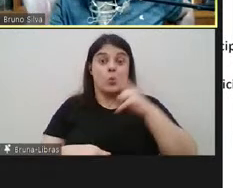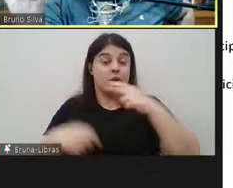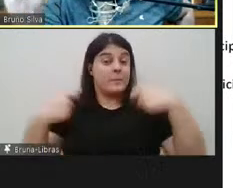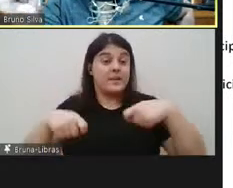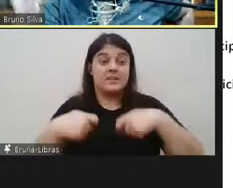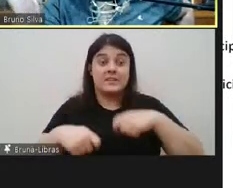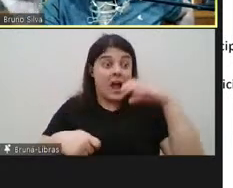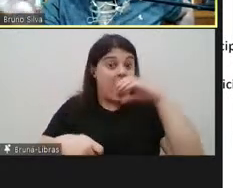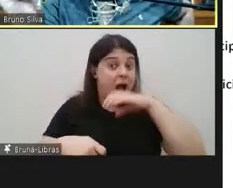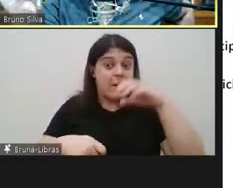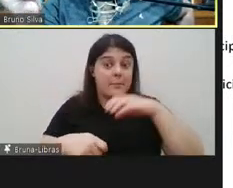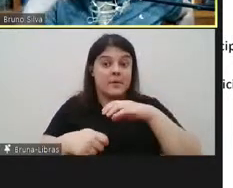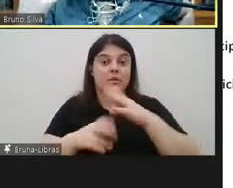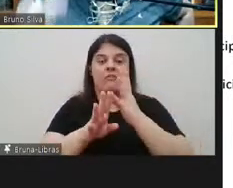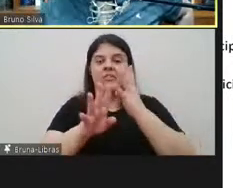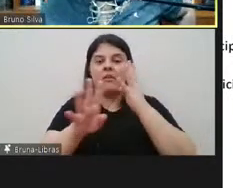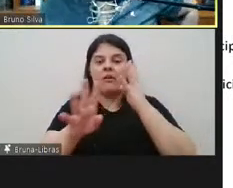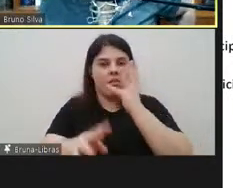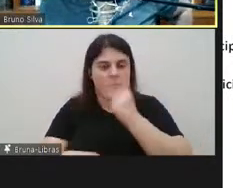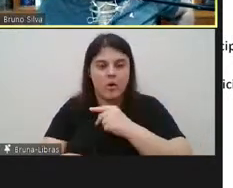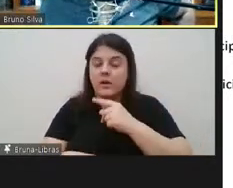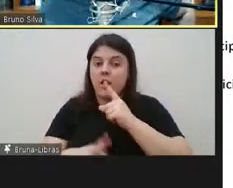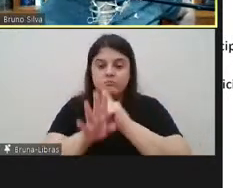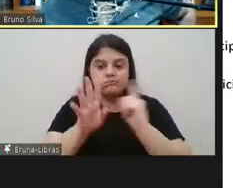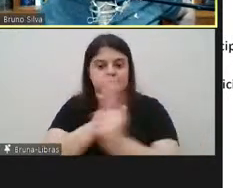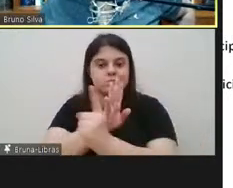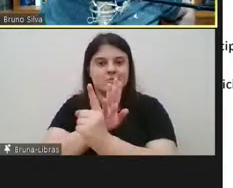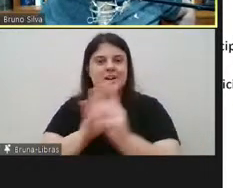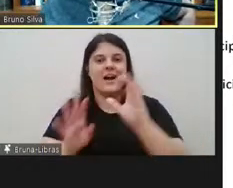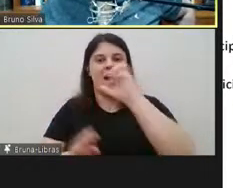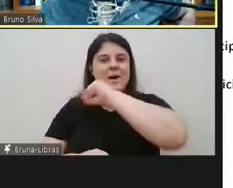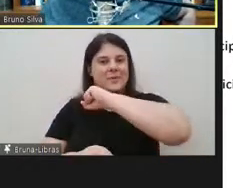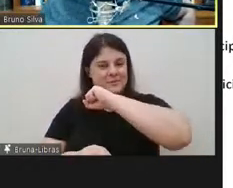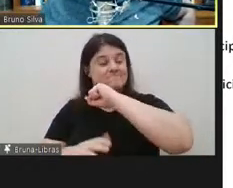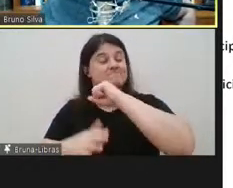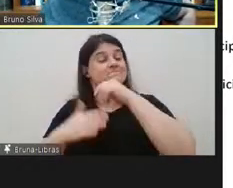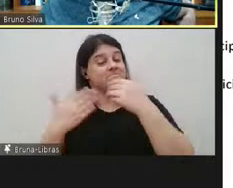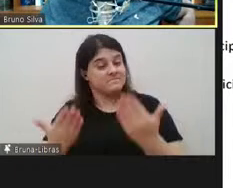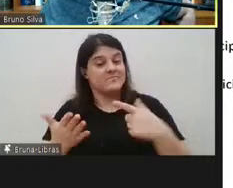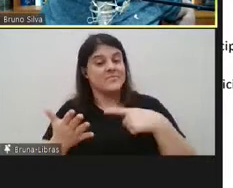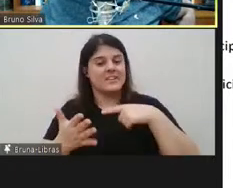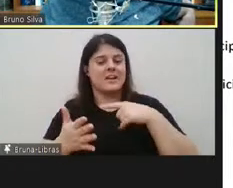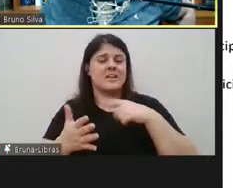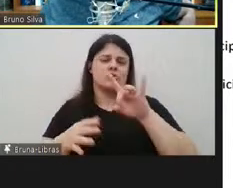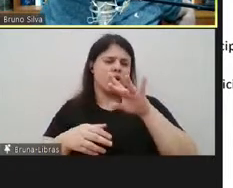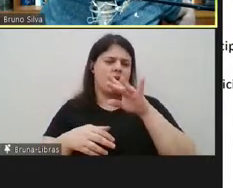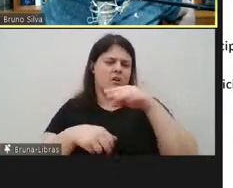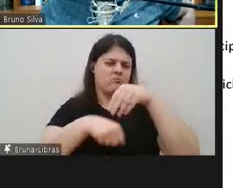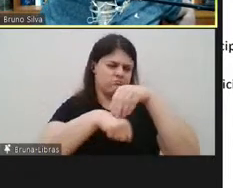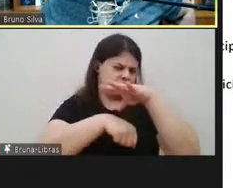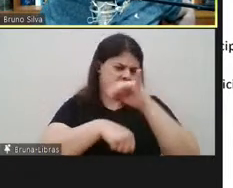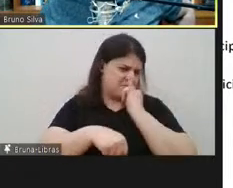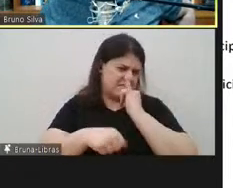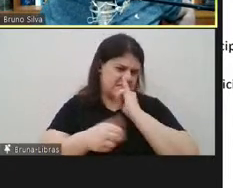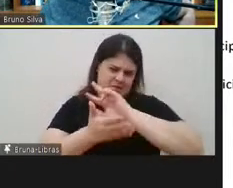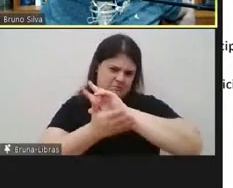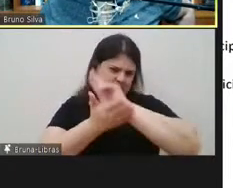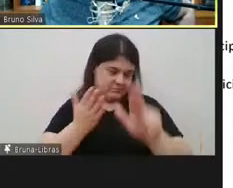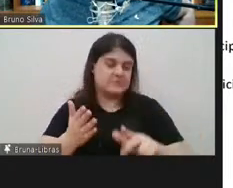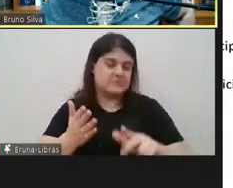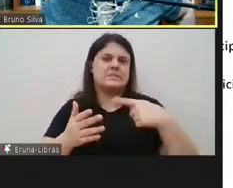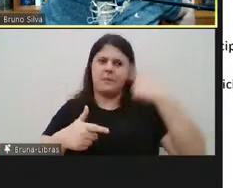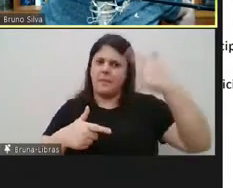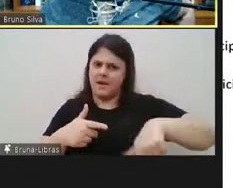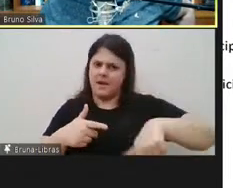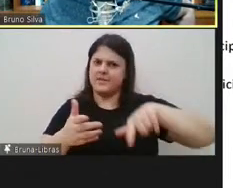de urgência tem que tramitar muito mais rápido dentro do Legislativo então perceba Esses são todos os só com os exemplos Esses são alguns dos